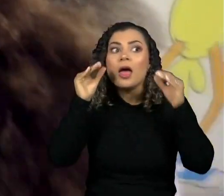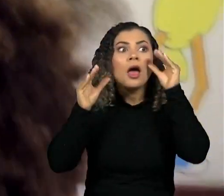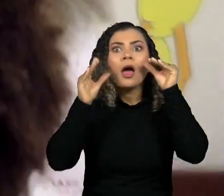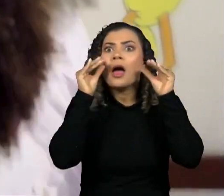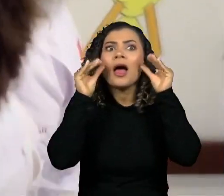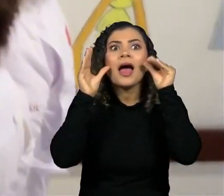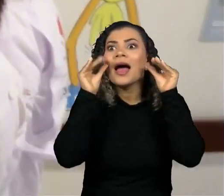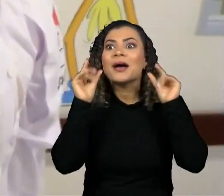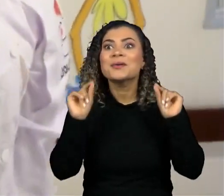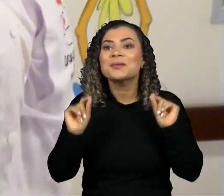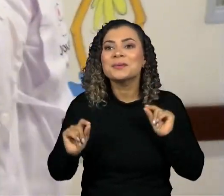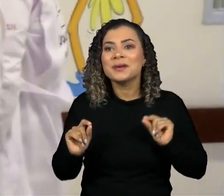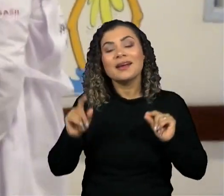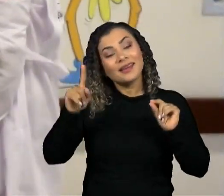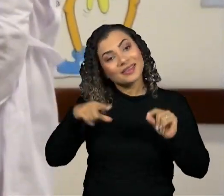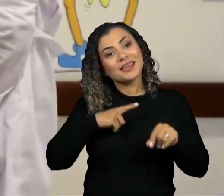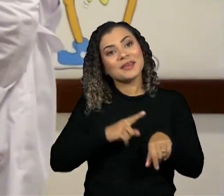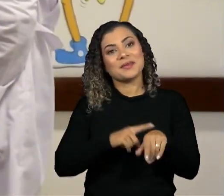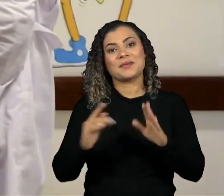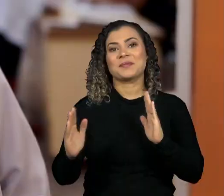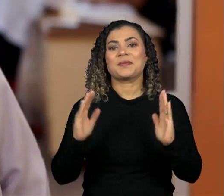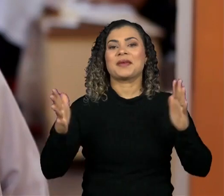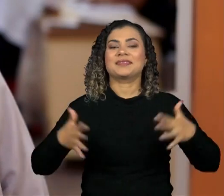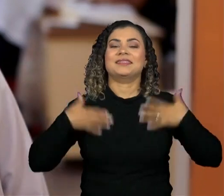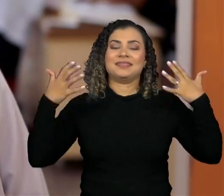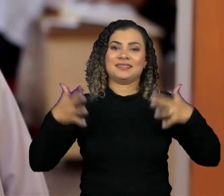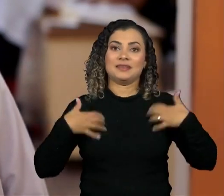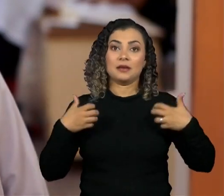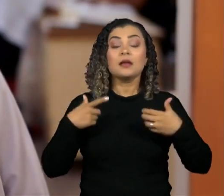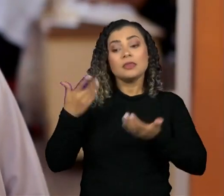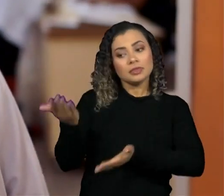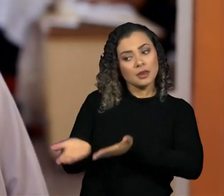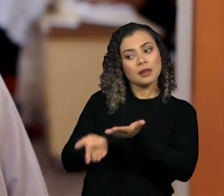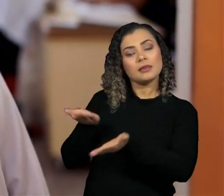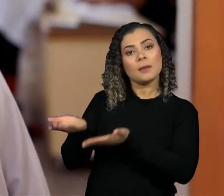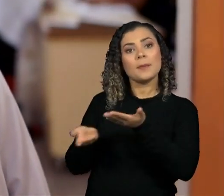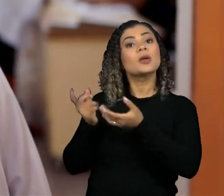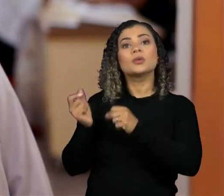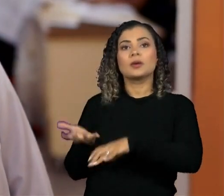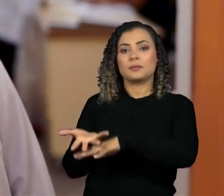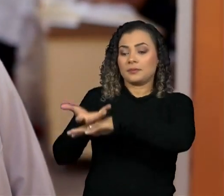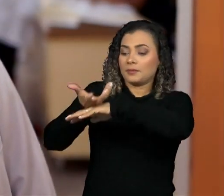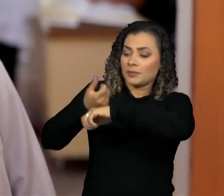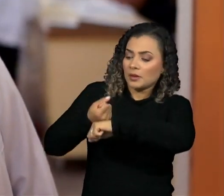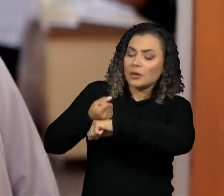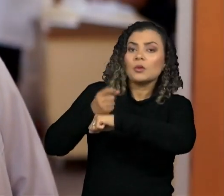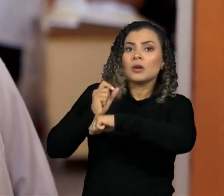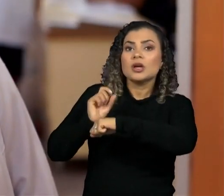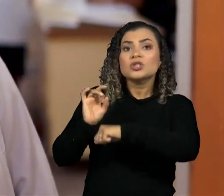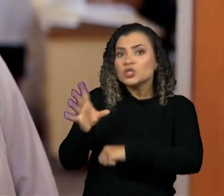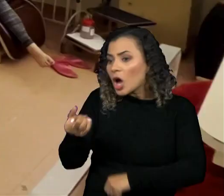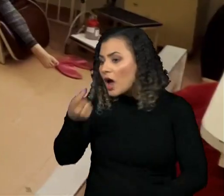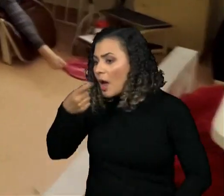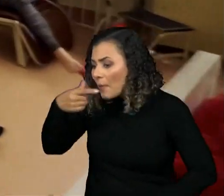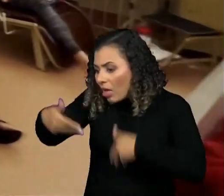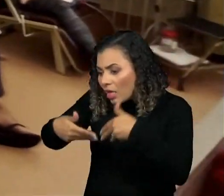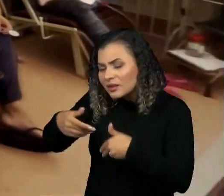ou seja, traz um momento de descontração. O tratamento sempre tem que ser multidisciplinar, né? Então não é só o